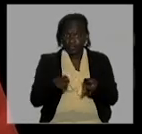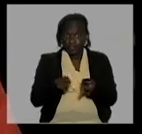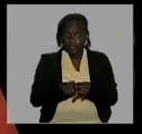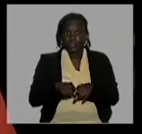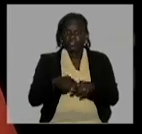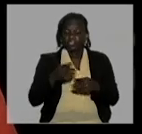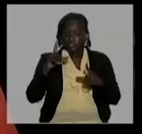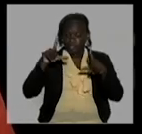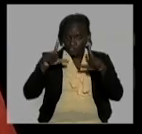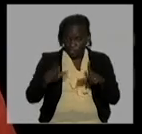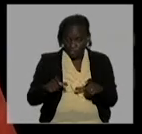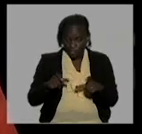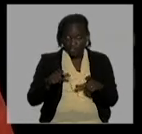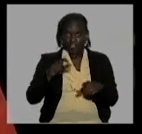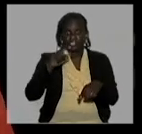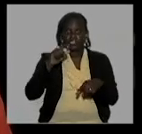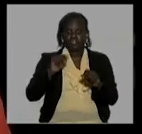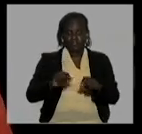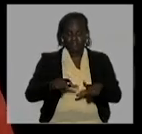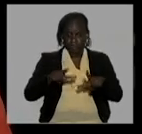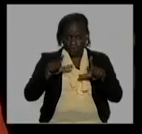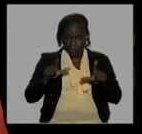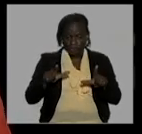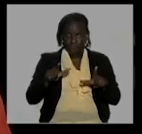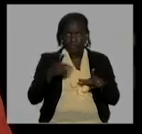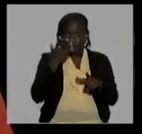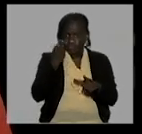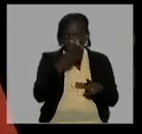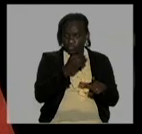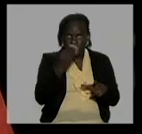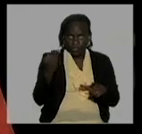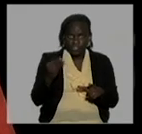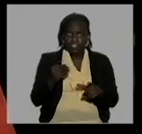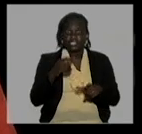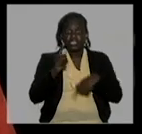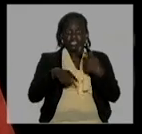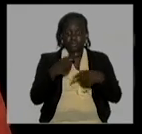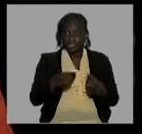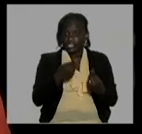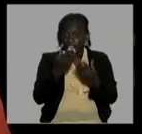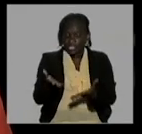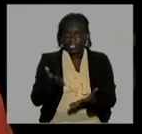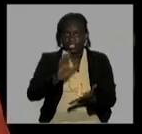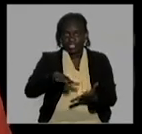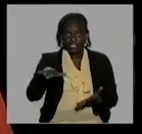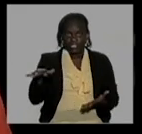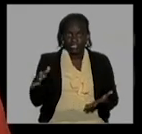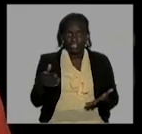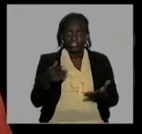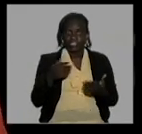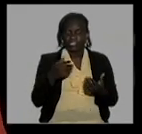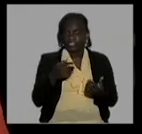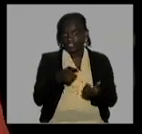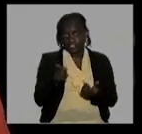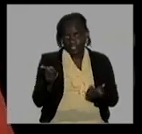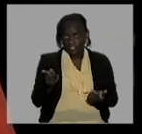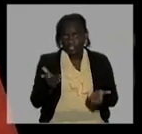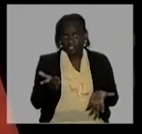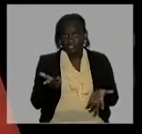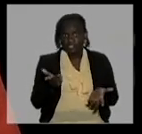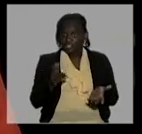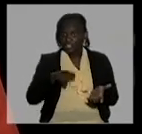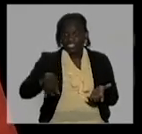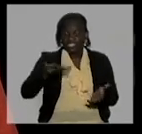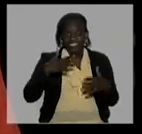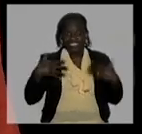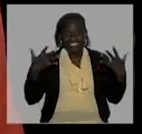até fotografava e ampliava umas pequenas fotos e levava para a comunidade para dar para aquela